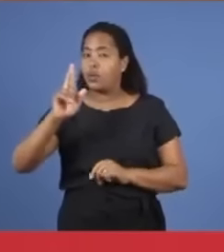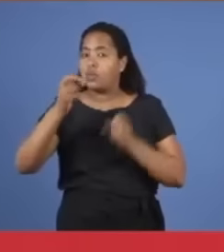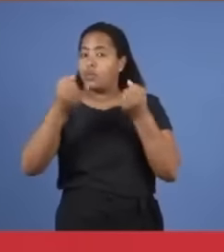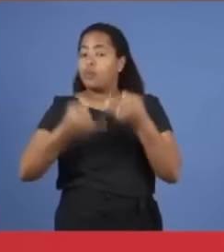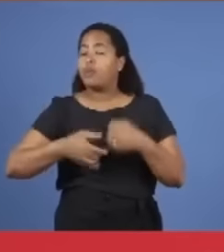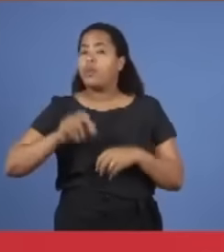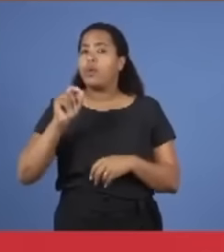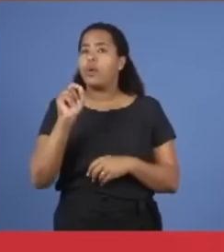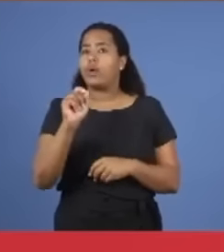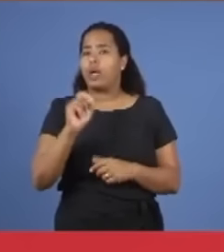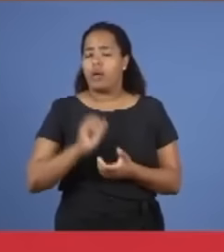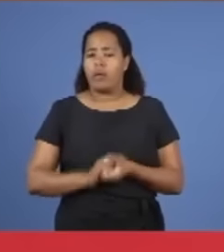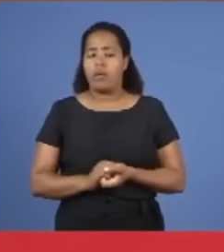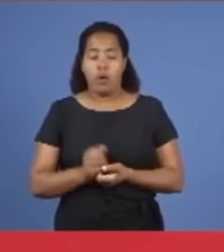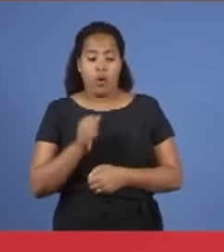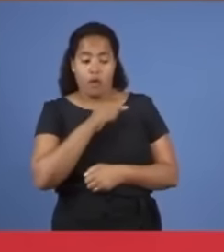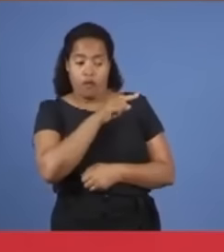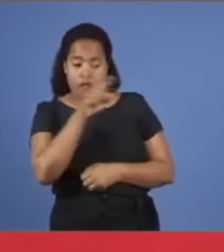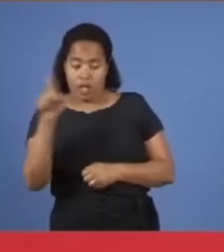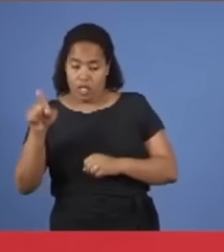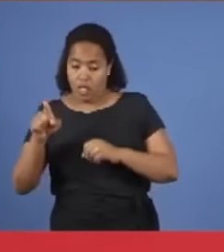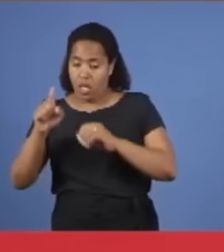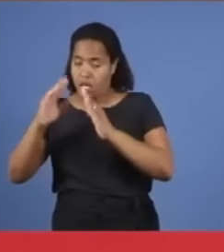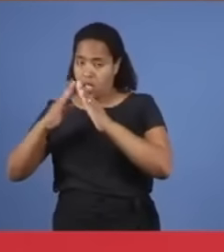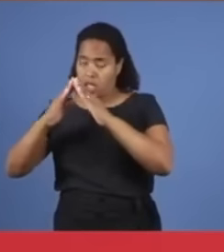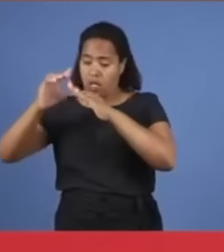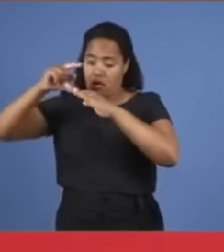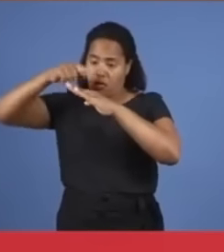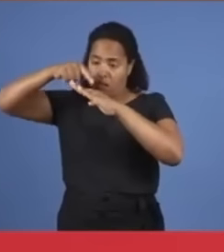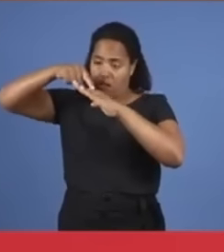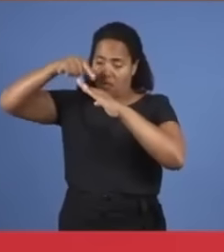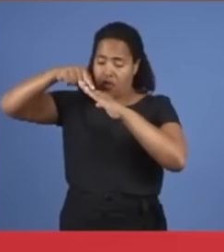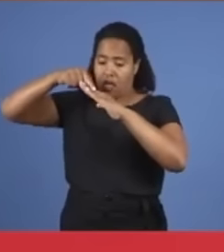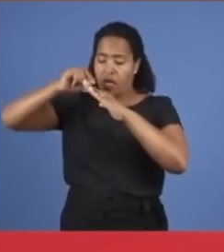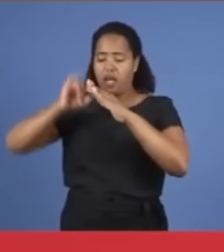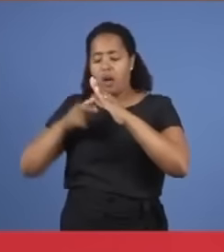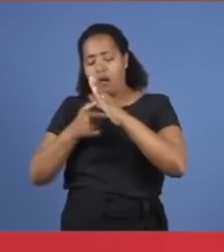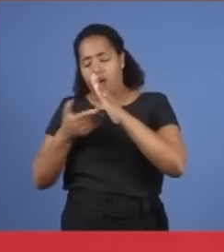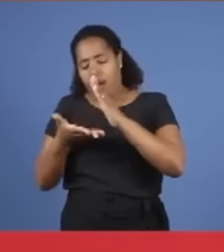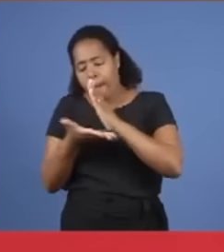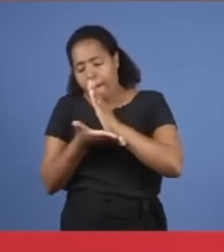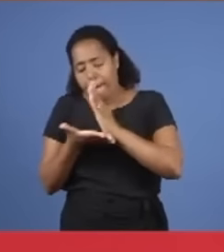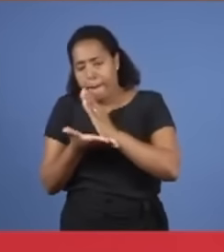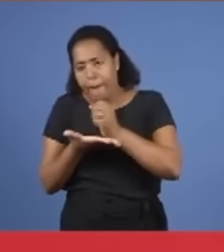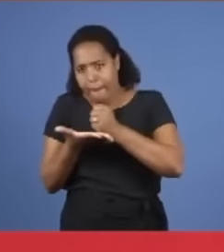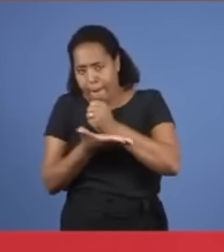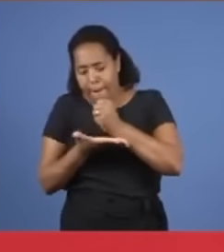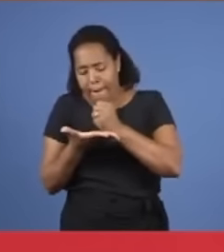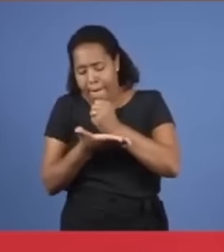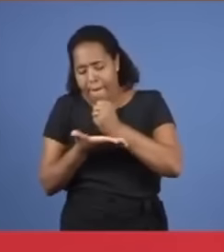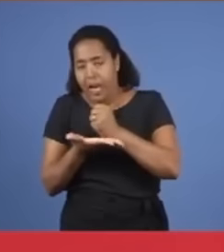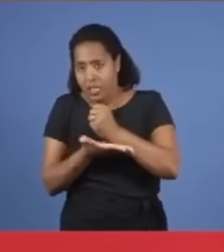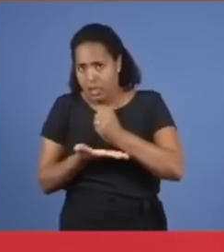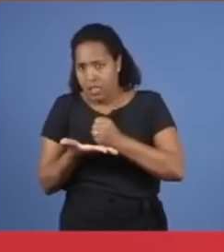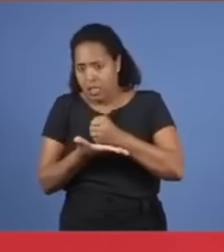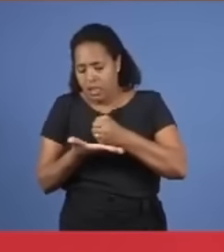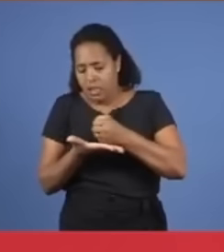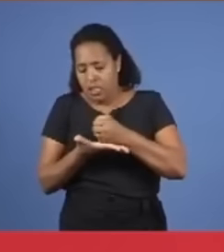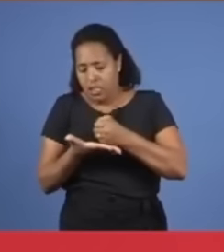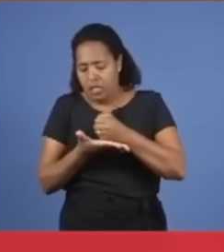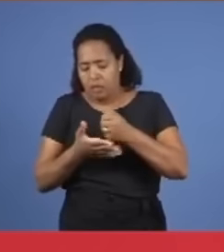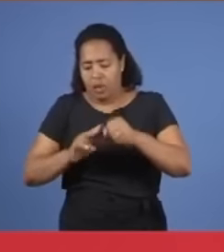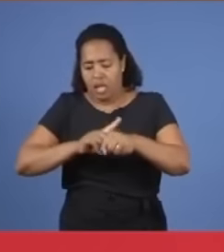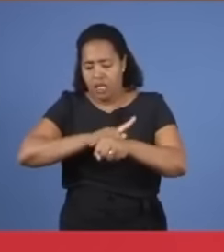olha, vocês que estão no telhado, o que é o telhado? Você tem a base, a nossa base, a nossa alicerce é